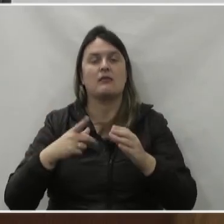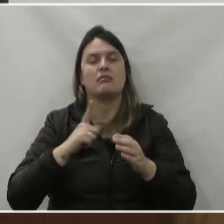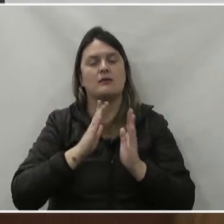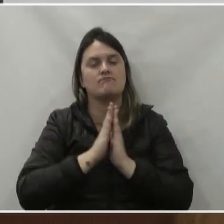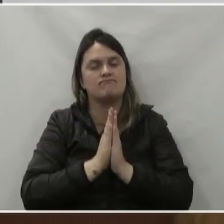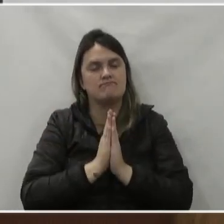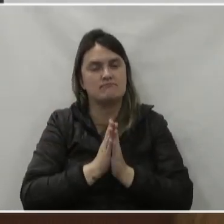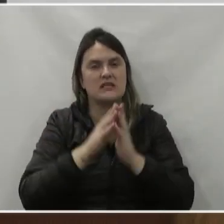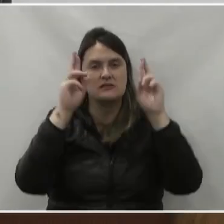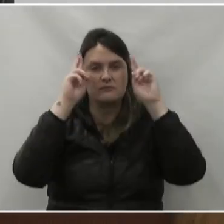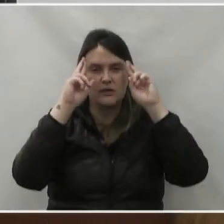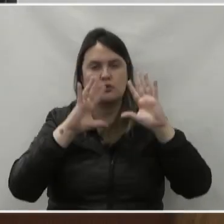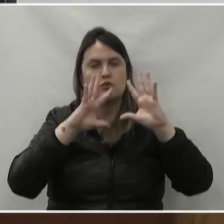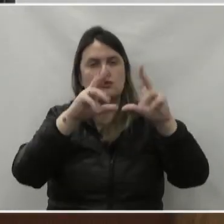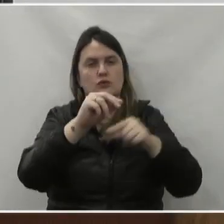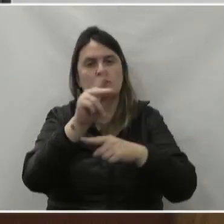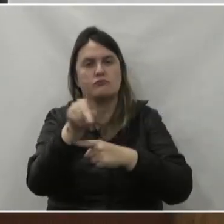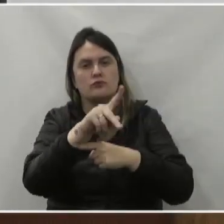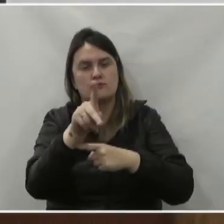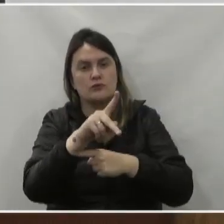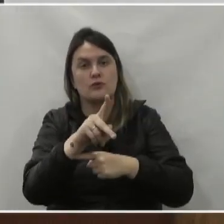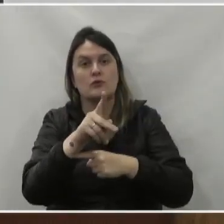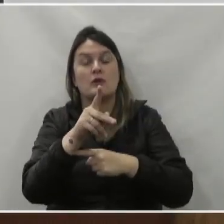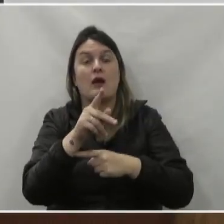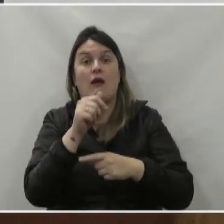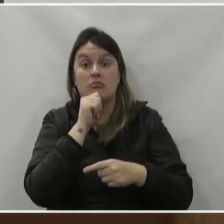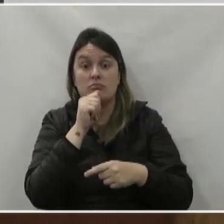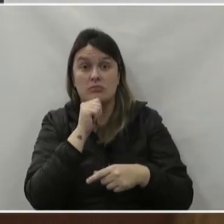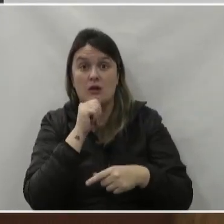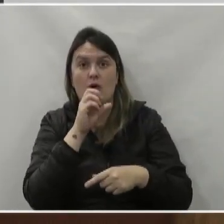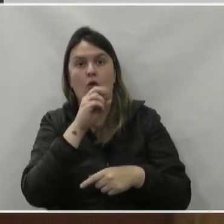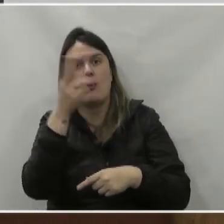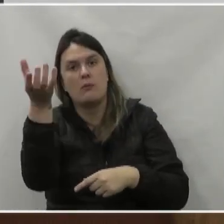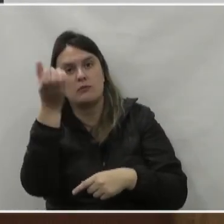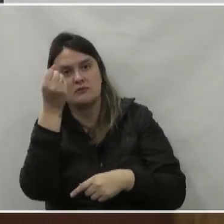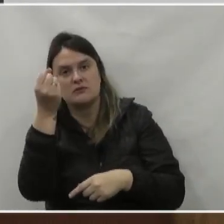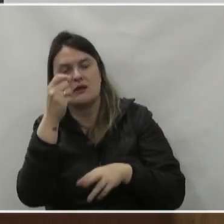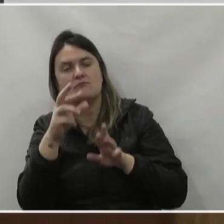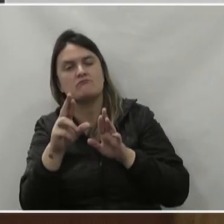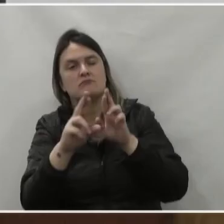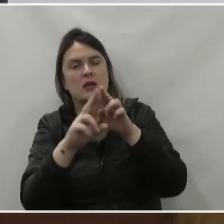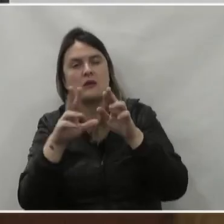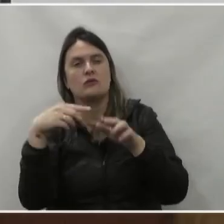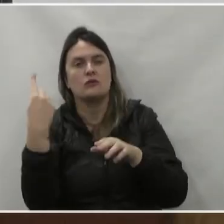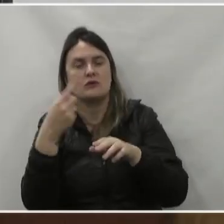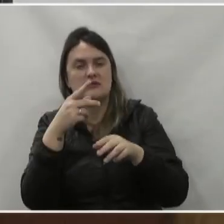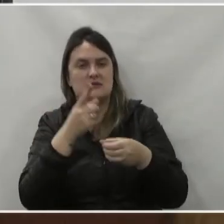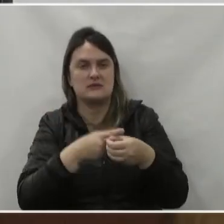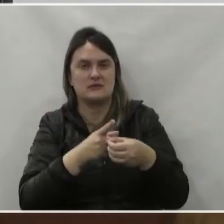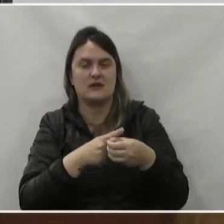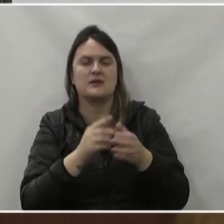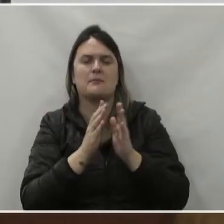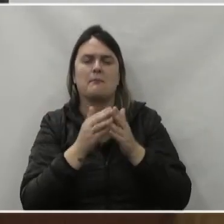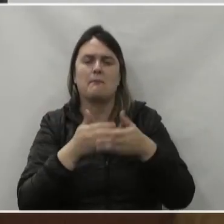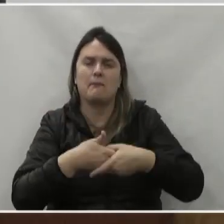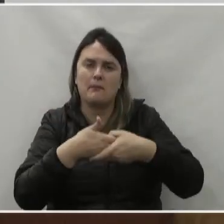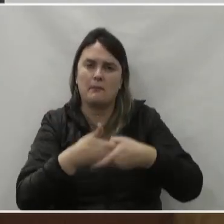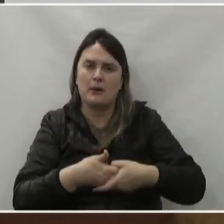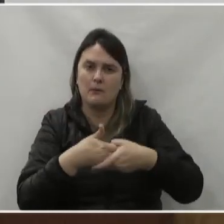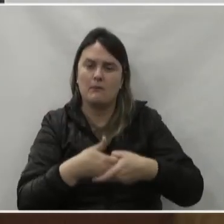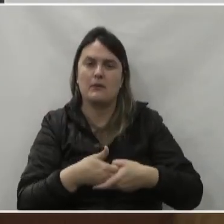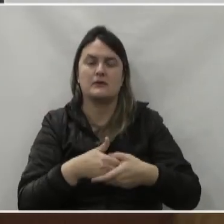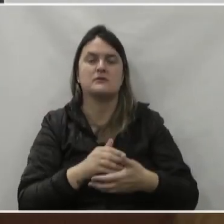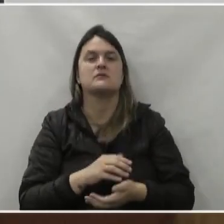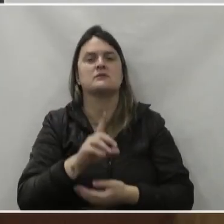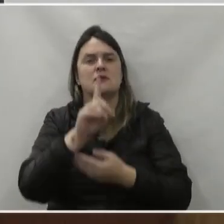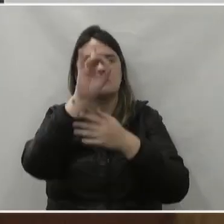gratidão e respeito a todos os educadores, ativos e aposentados por tudo que representam para o nosso município. Parabéns por essa missão tão nobre e essencial.